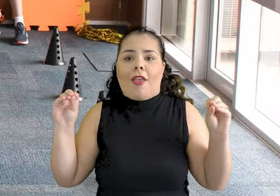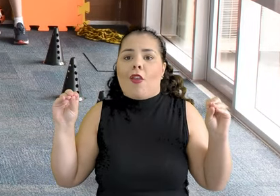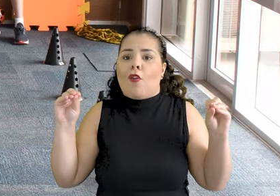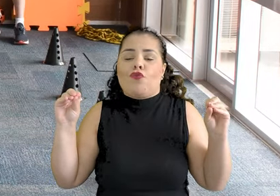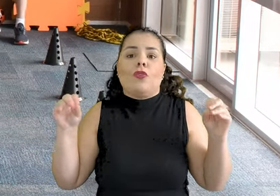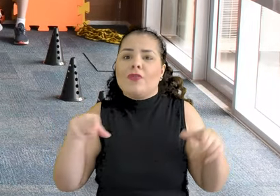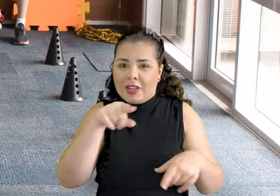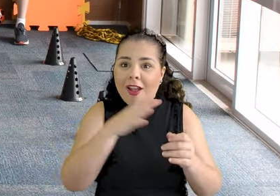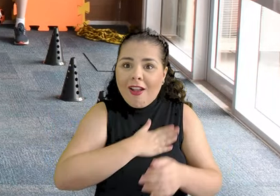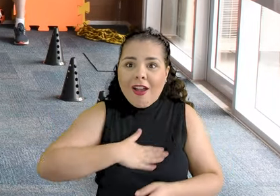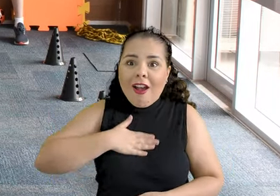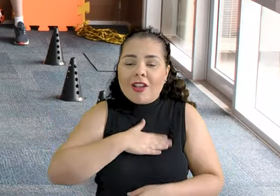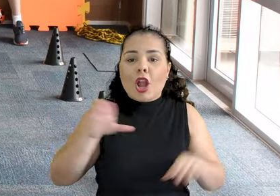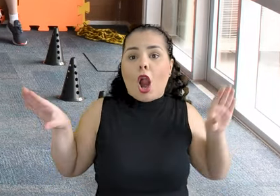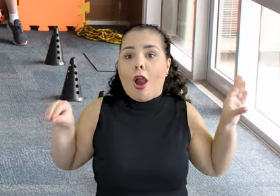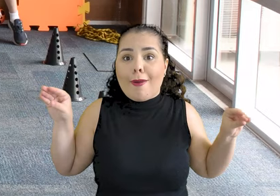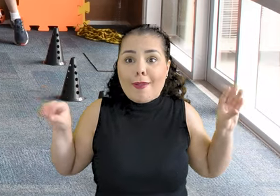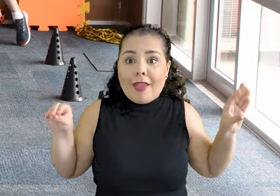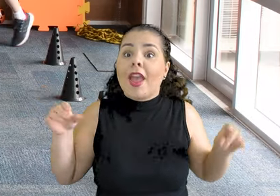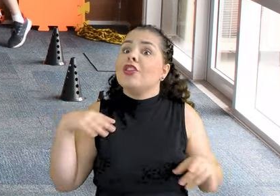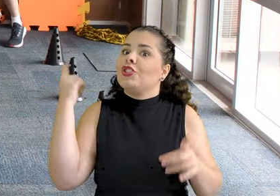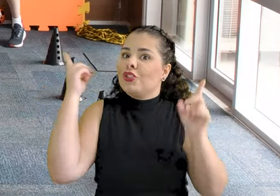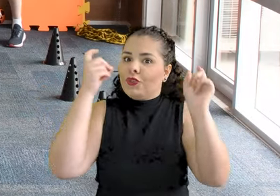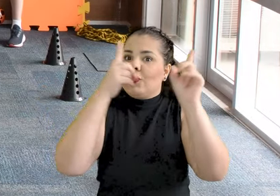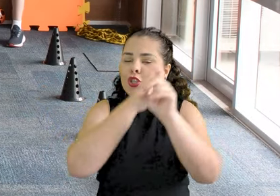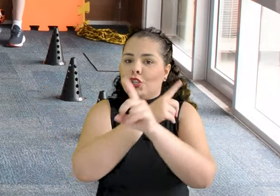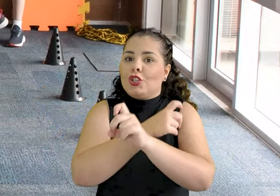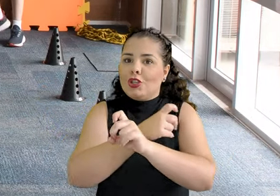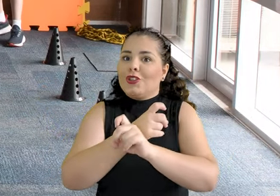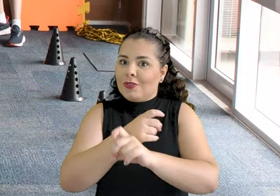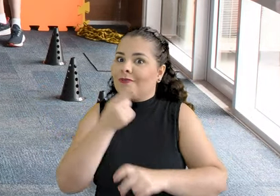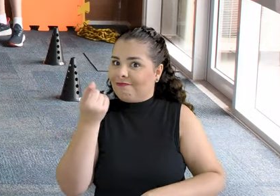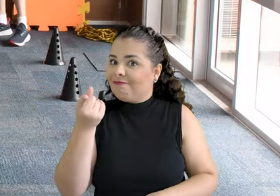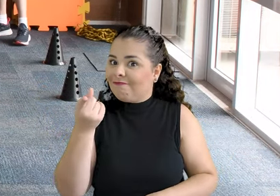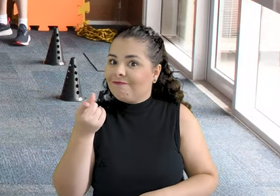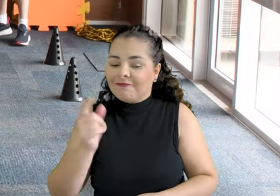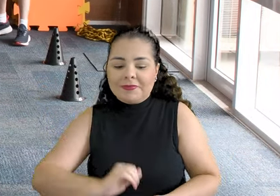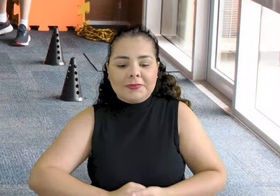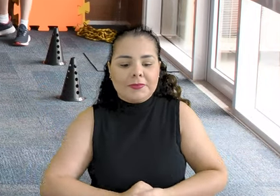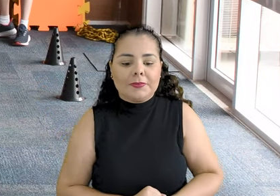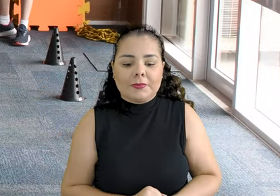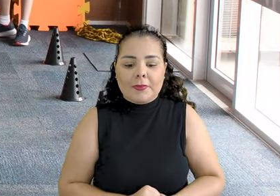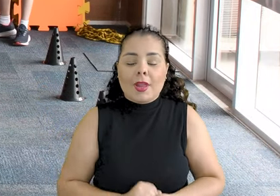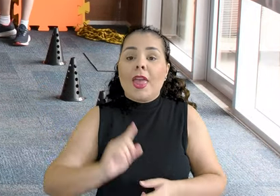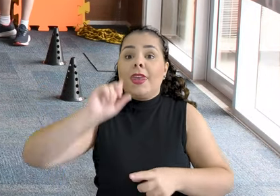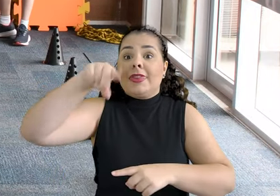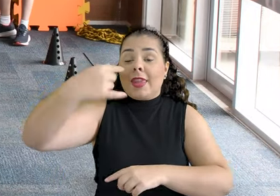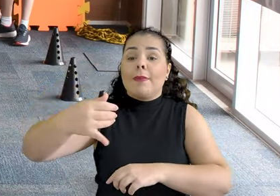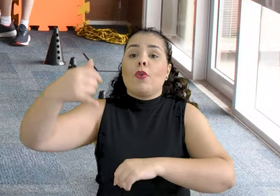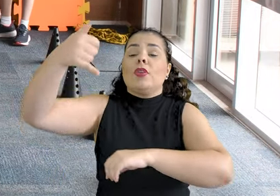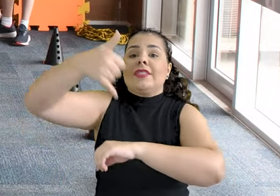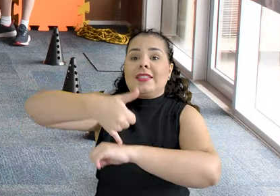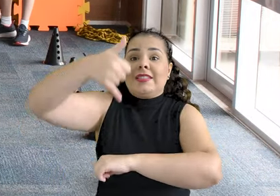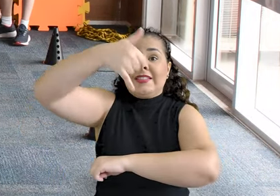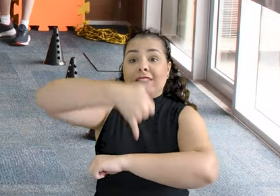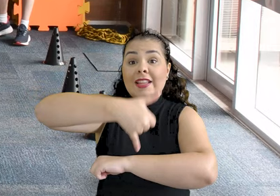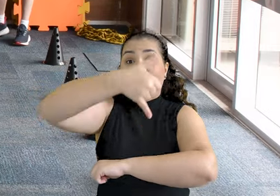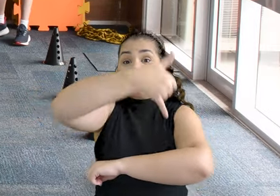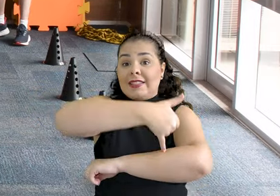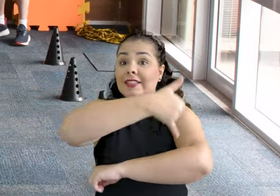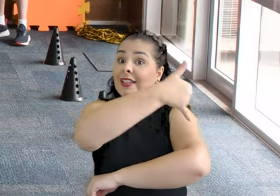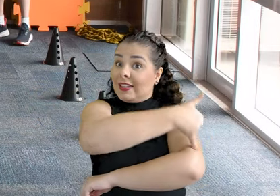A mamãe vai fazer duas lasanhas pra vocês. Exatamente. Ela vai ter braço pra... Mãe, vamos pensar. Então vamos